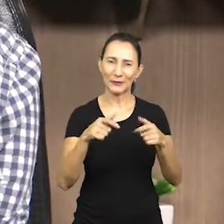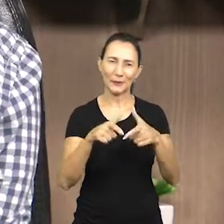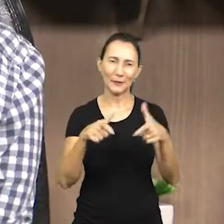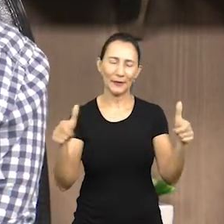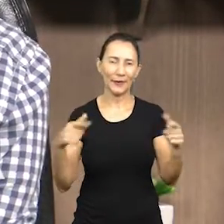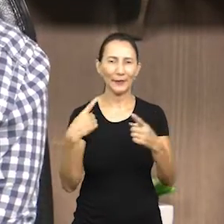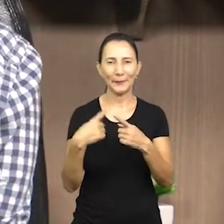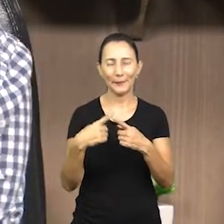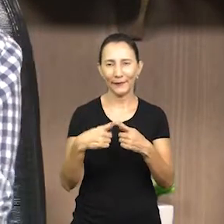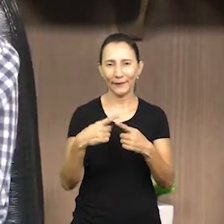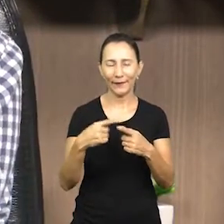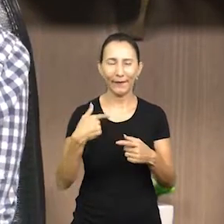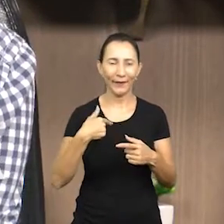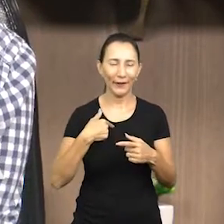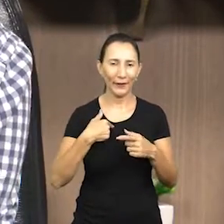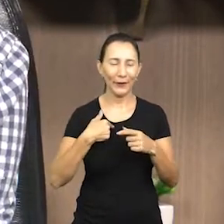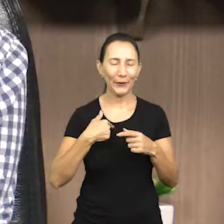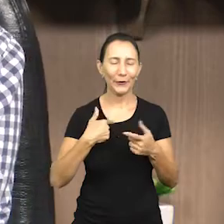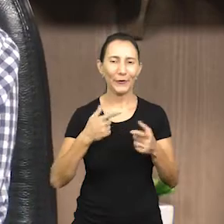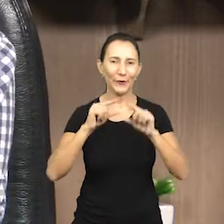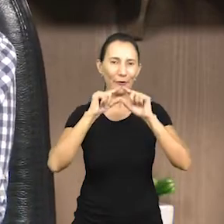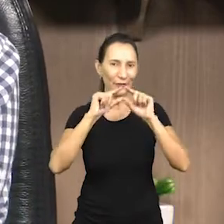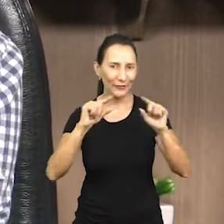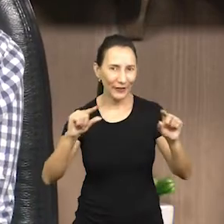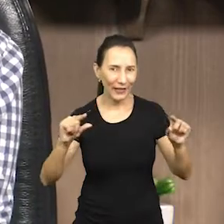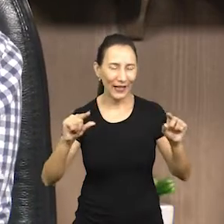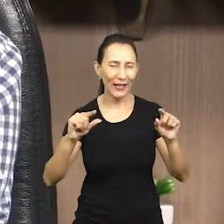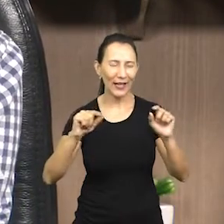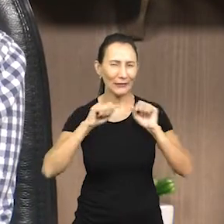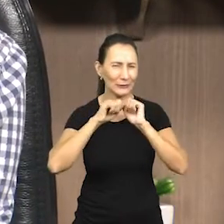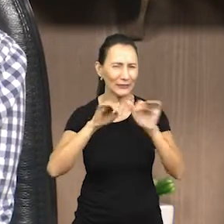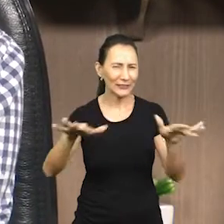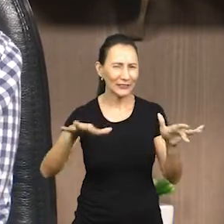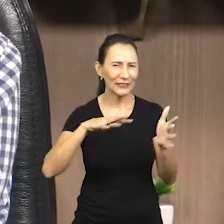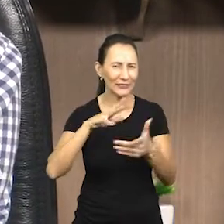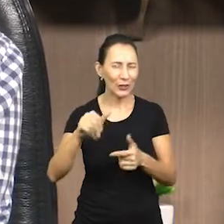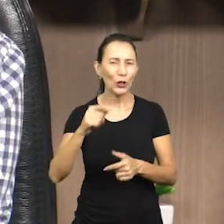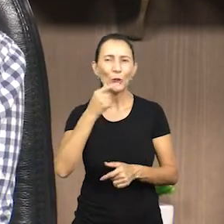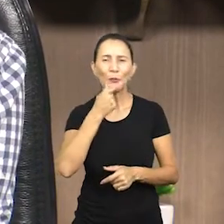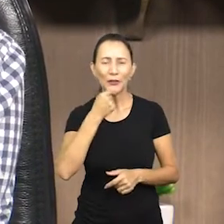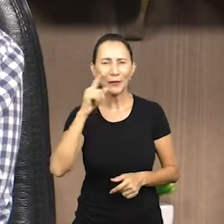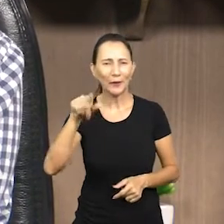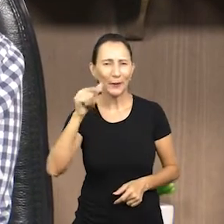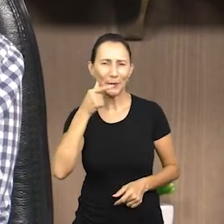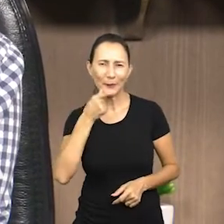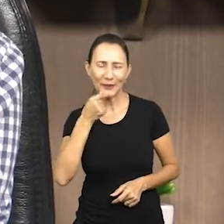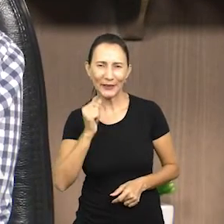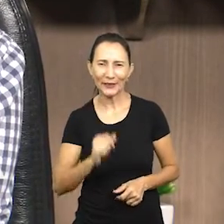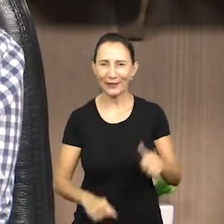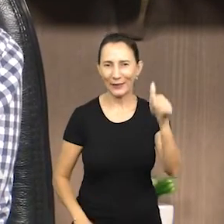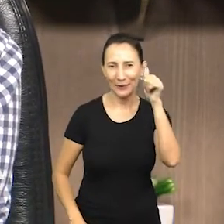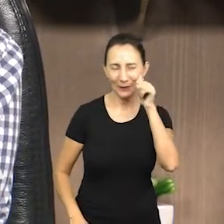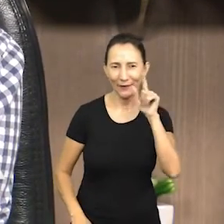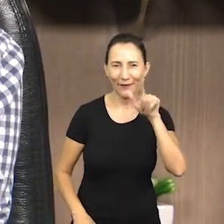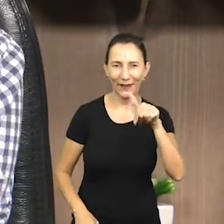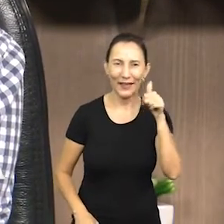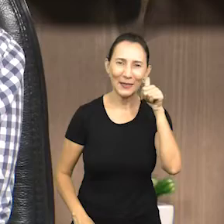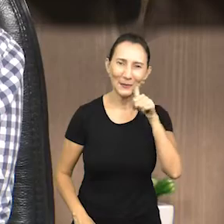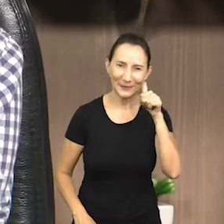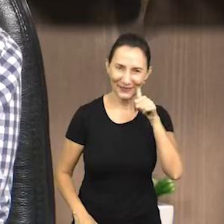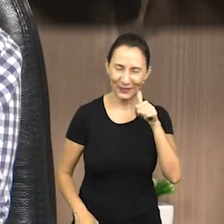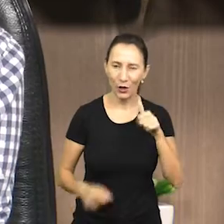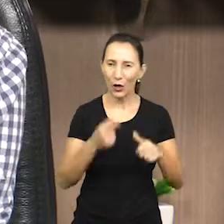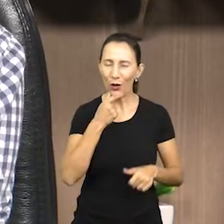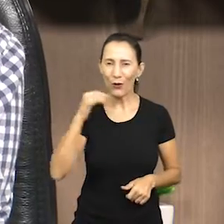ampliar depois dessa questão de eu afirmar aí que essa frase que rodou o mundo, né? Menino é menino, menina